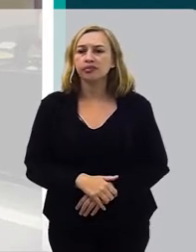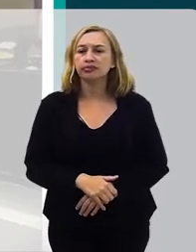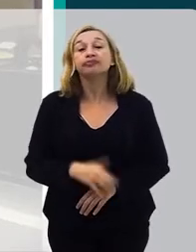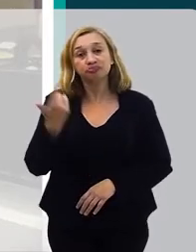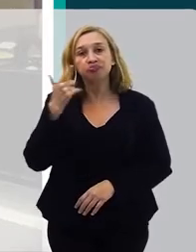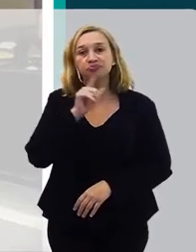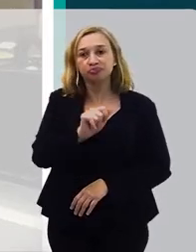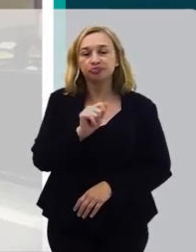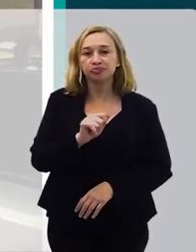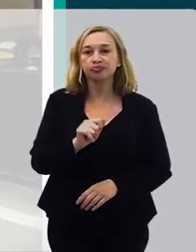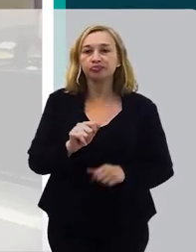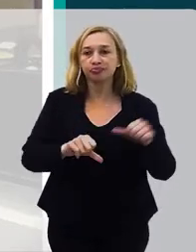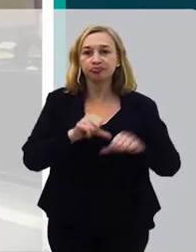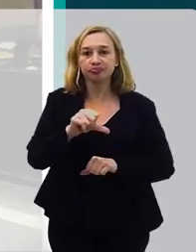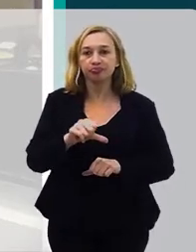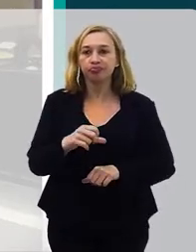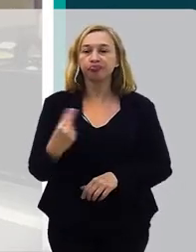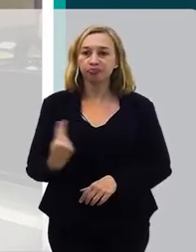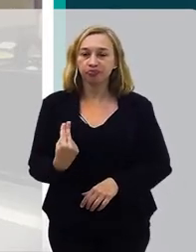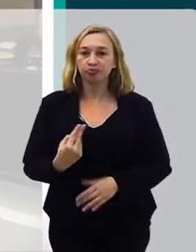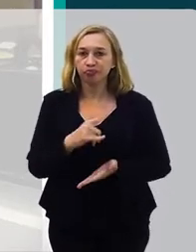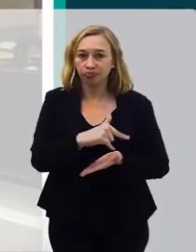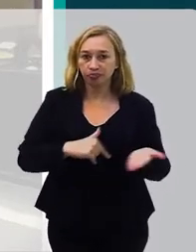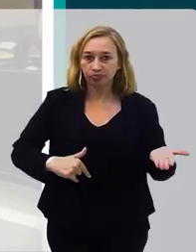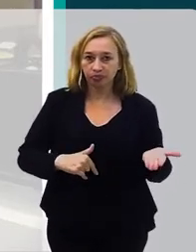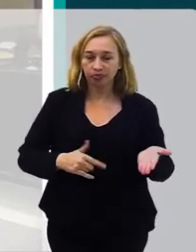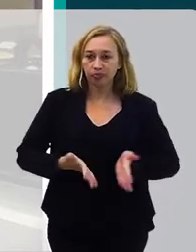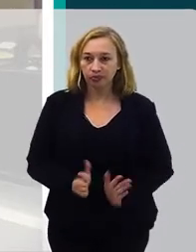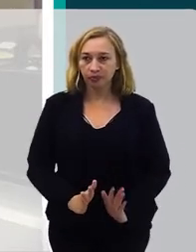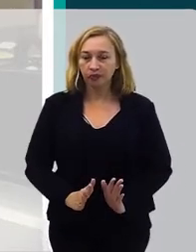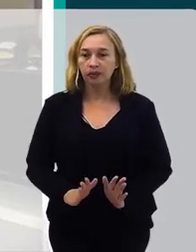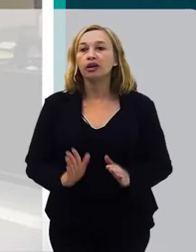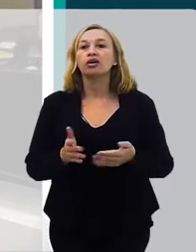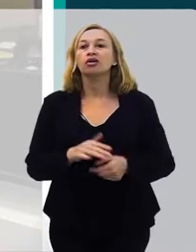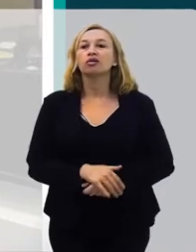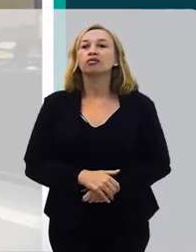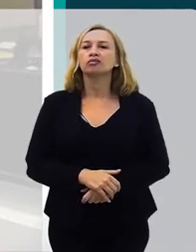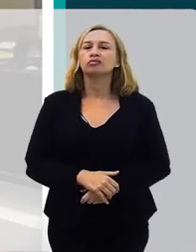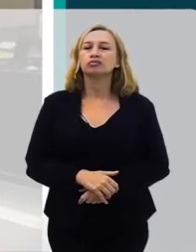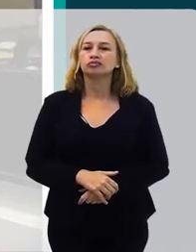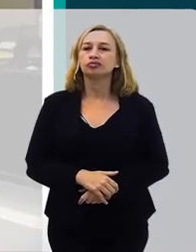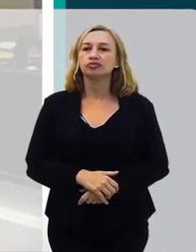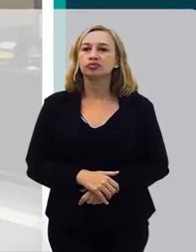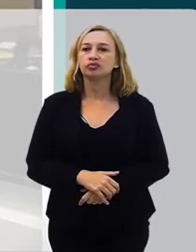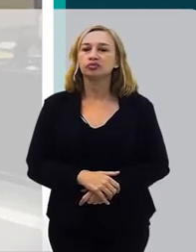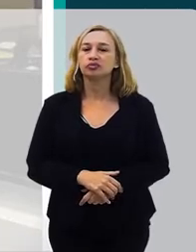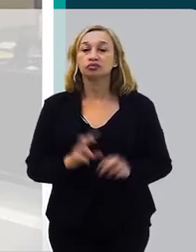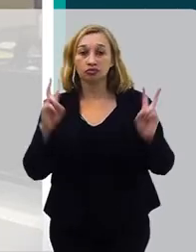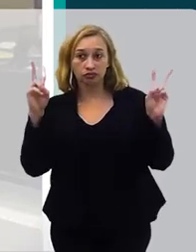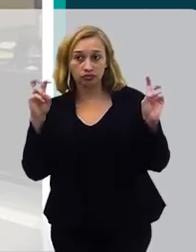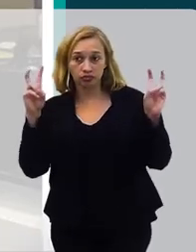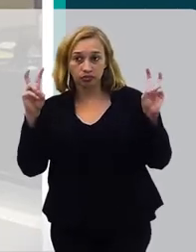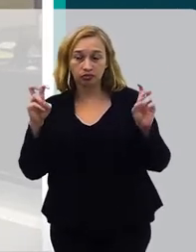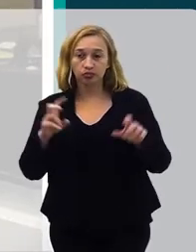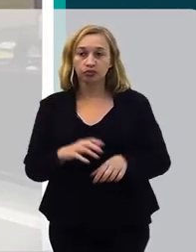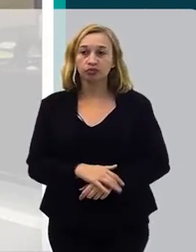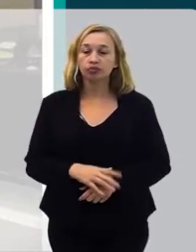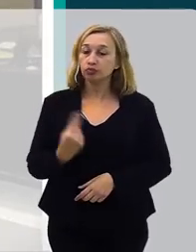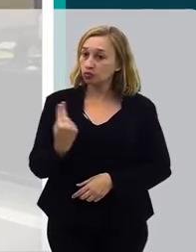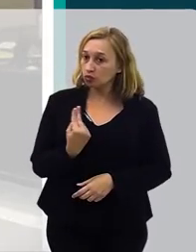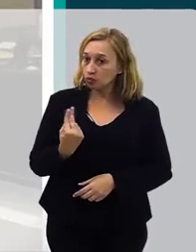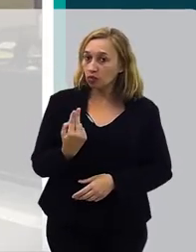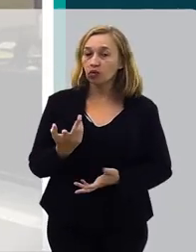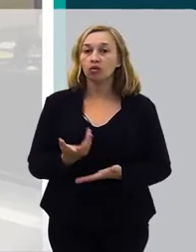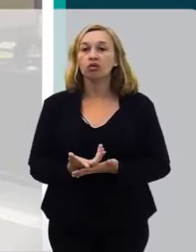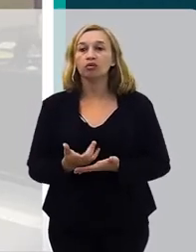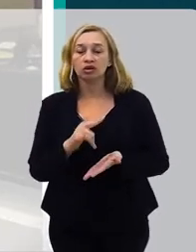e consegui mudar meu registro. Então, para além da questão do